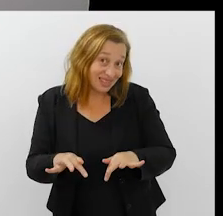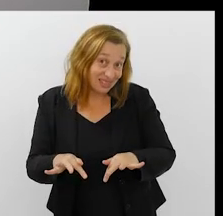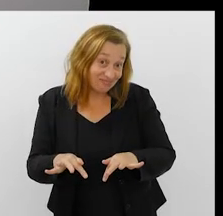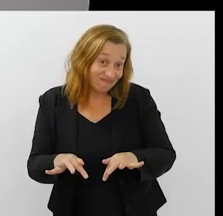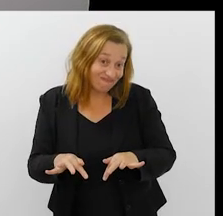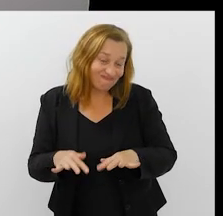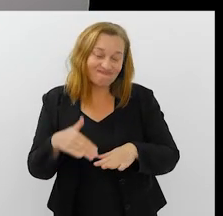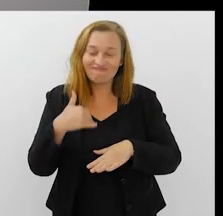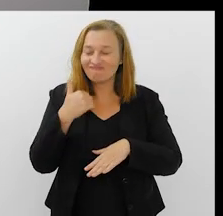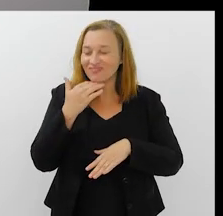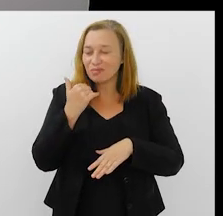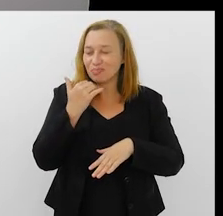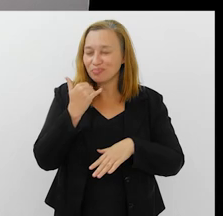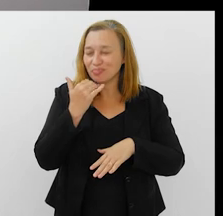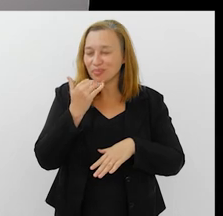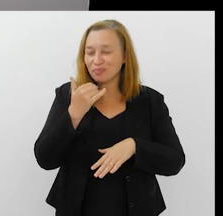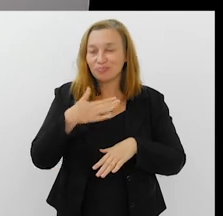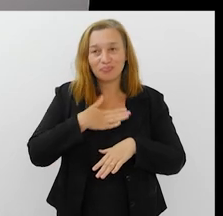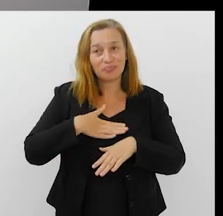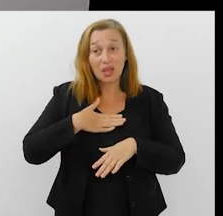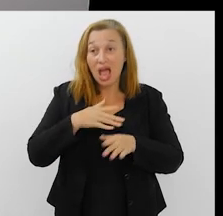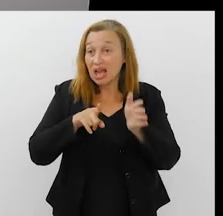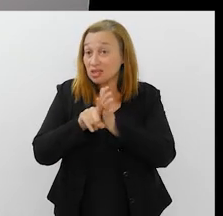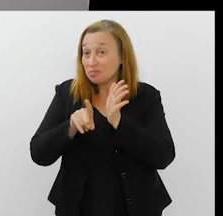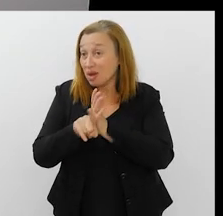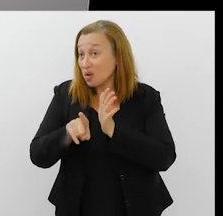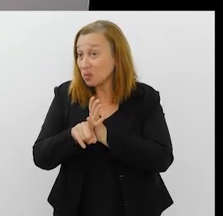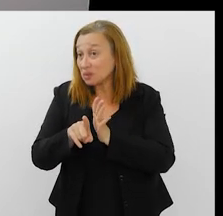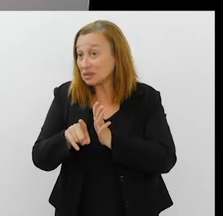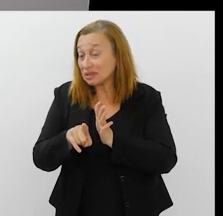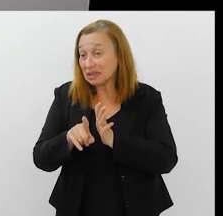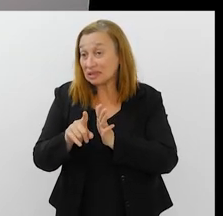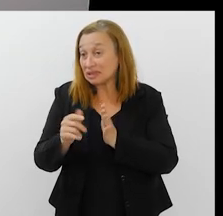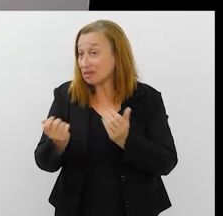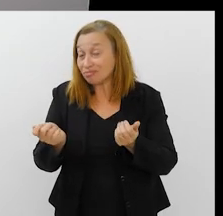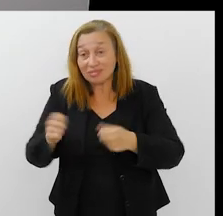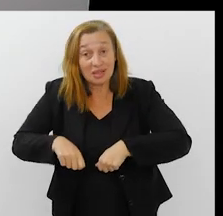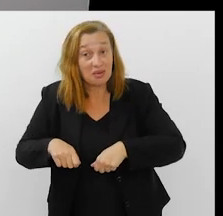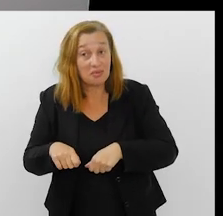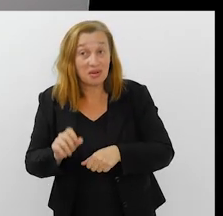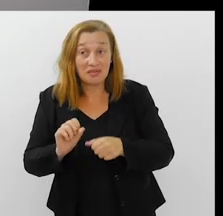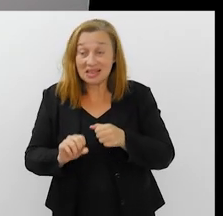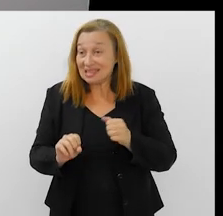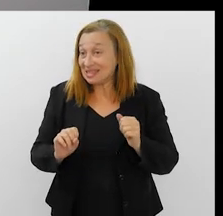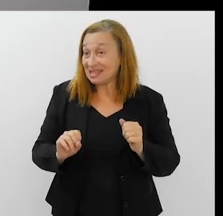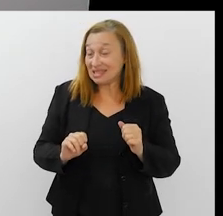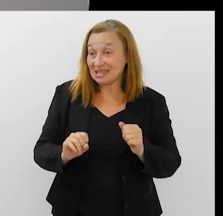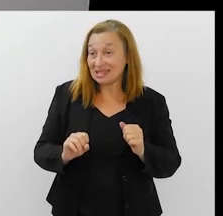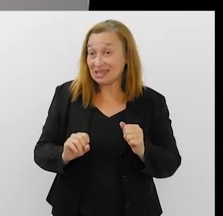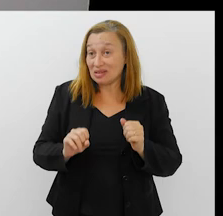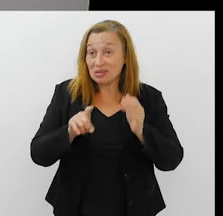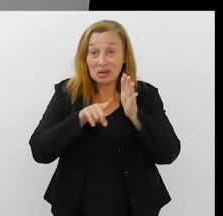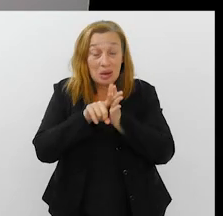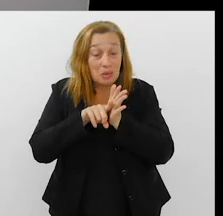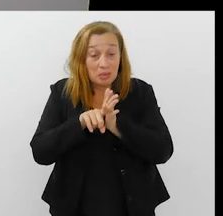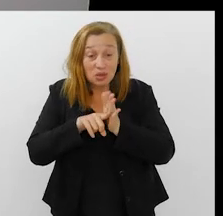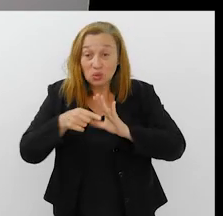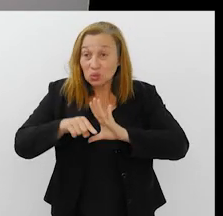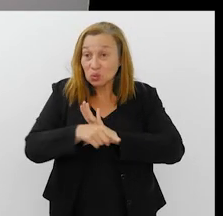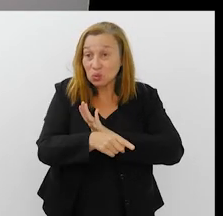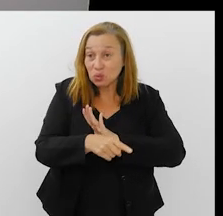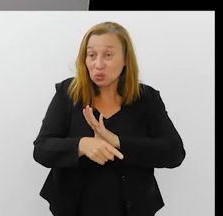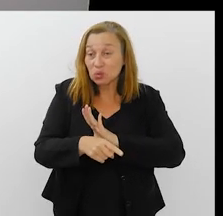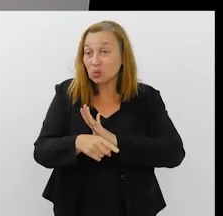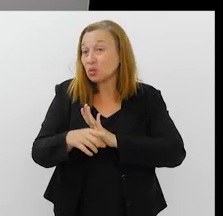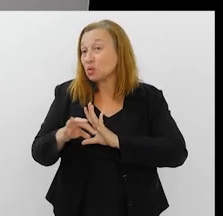momento, encerrando esse bate-papo. As minhas perguntas aqui nem foram feitas. Nosso editor, nosso produtor, a pessoa que